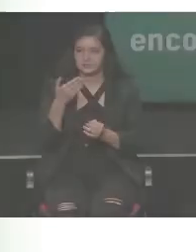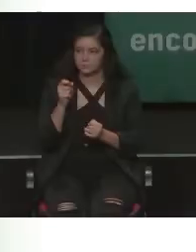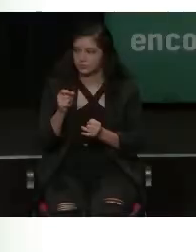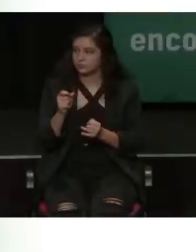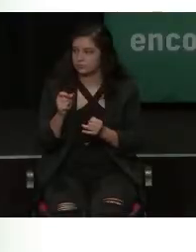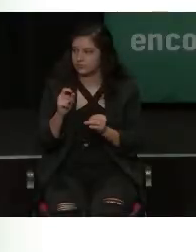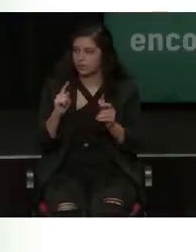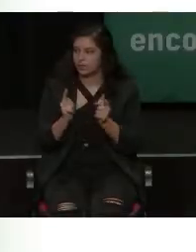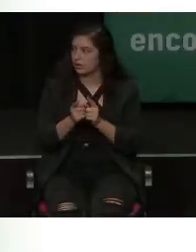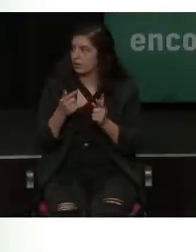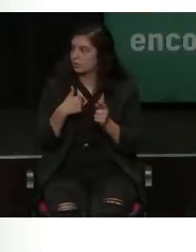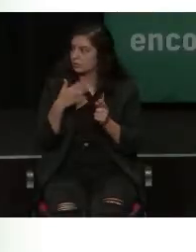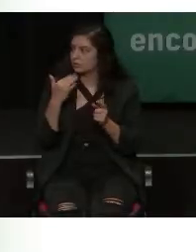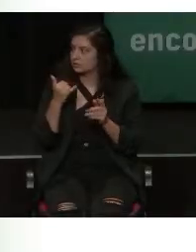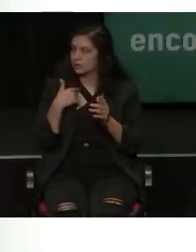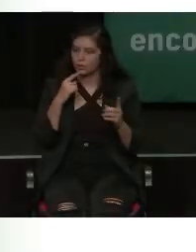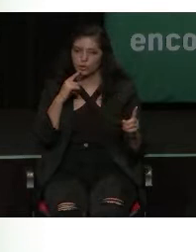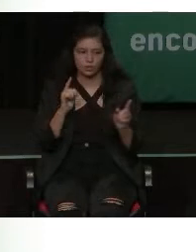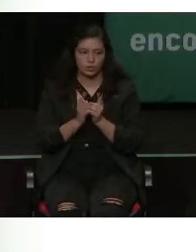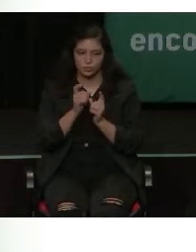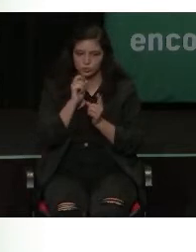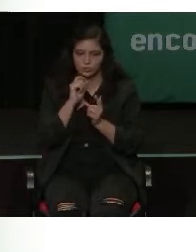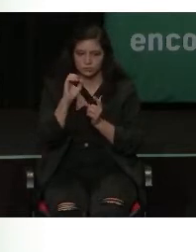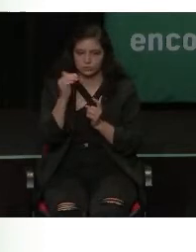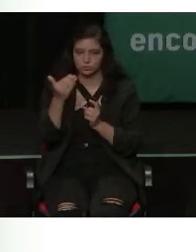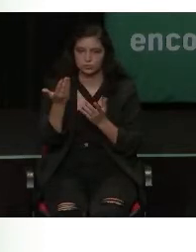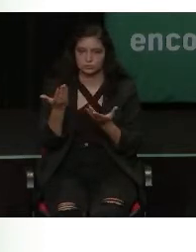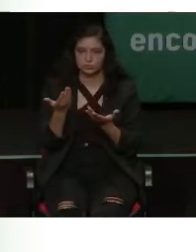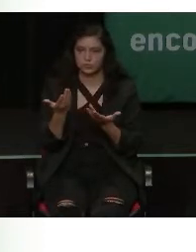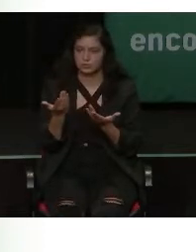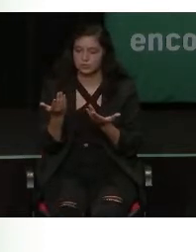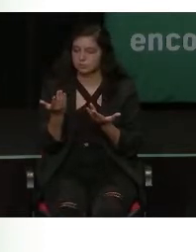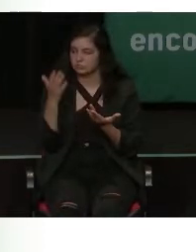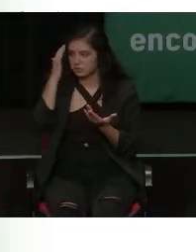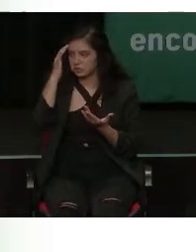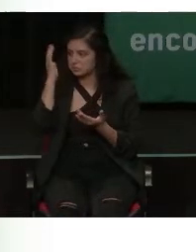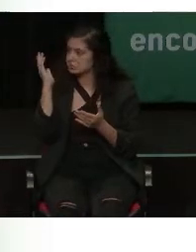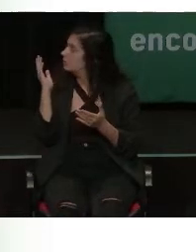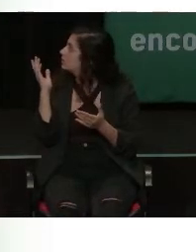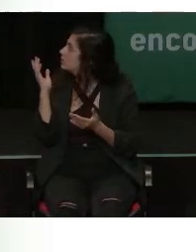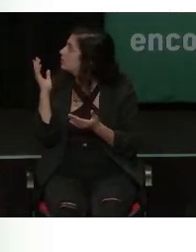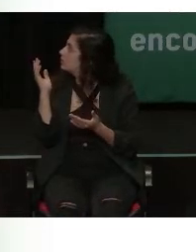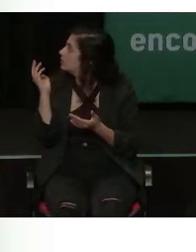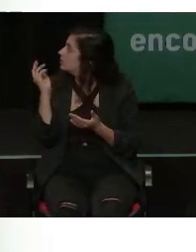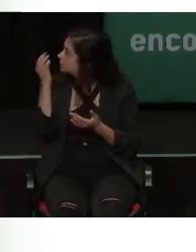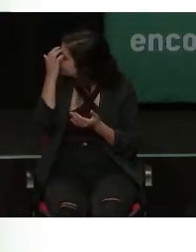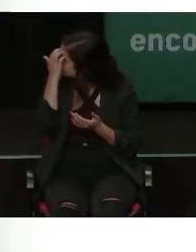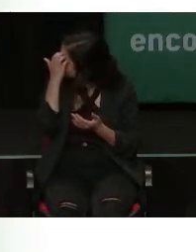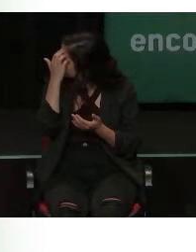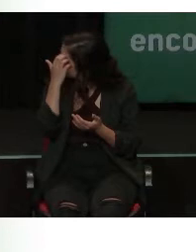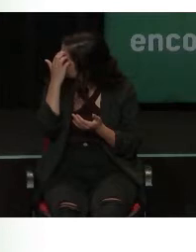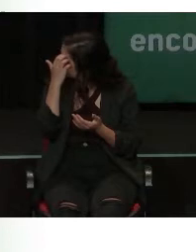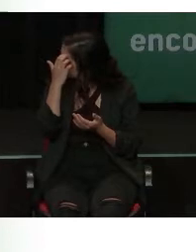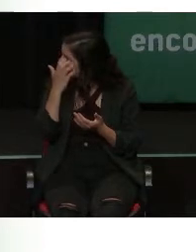portanto, vou tentar ser o mais sucinto possível. Penso que aqui... ok. Portanto,